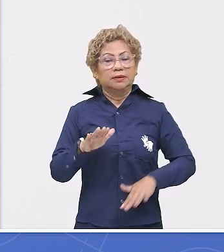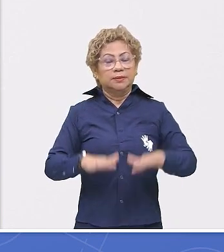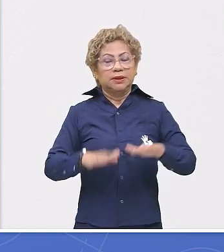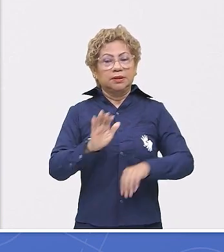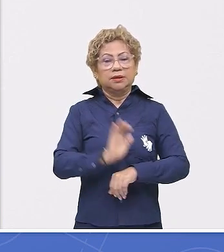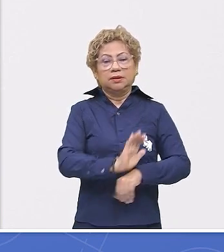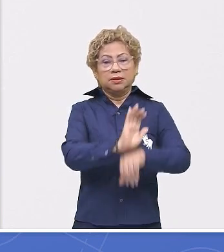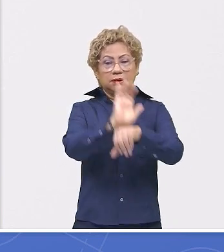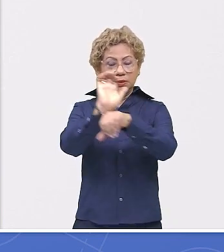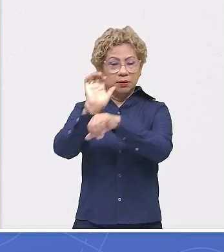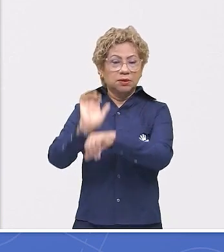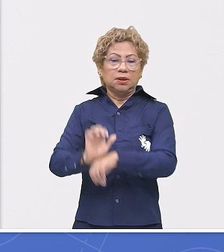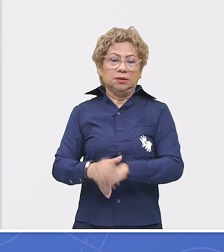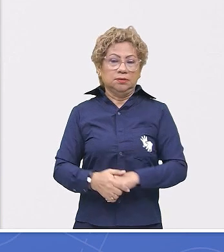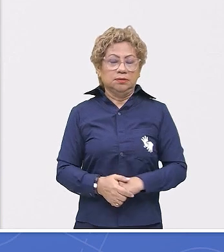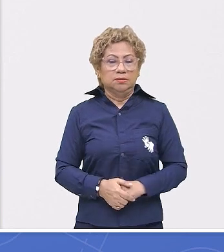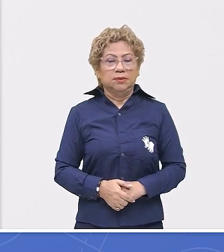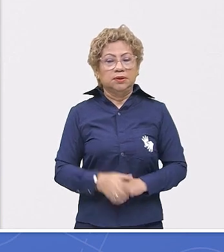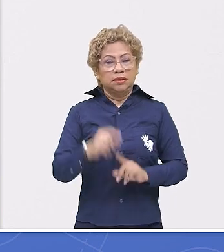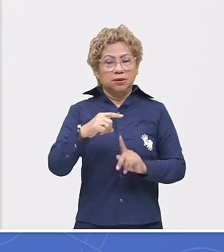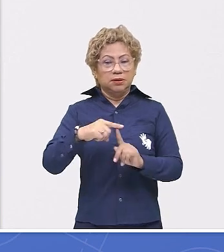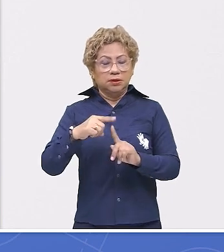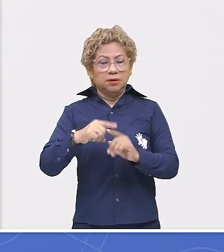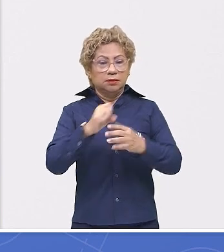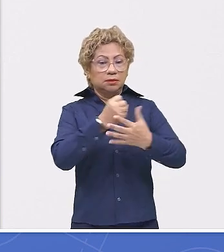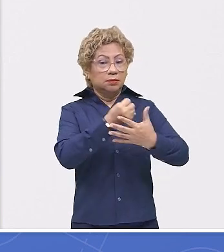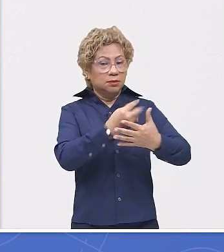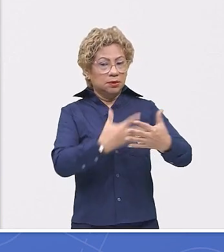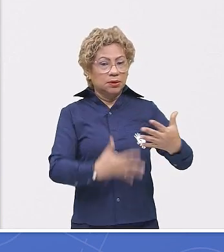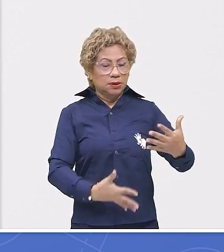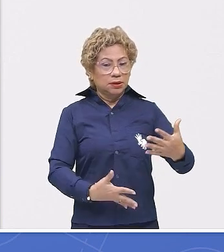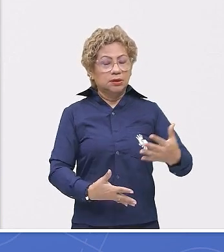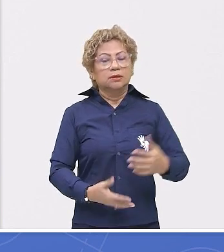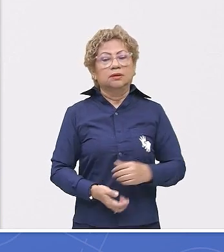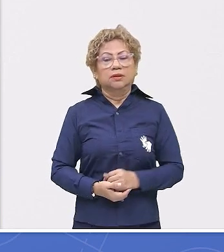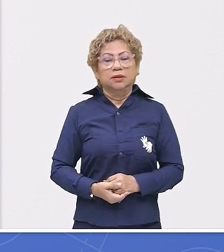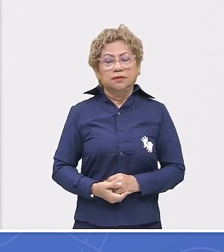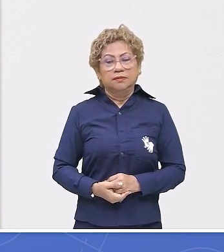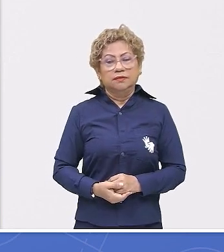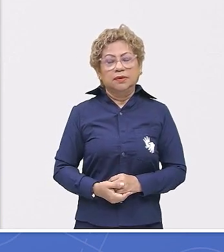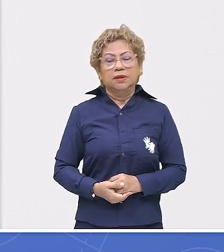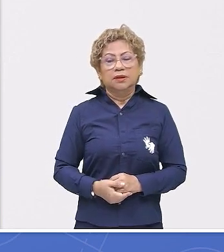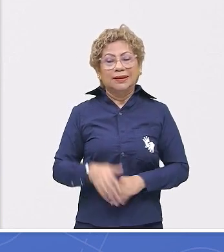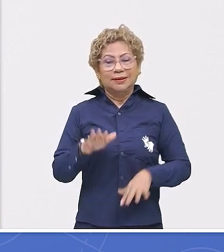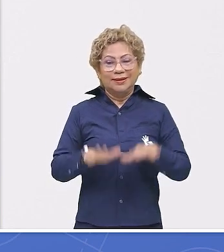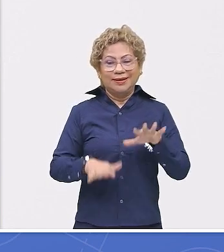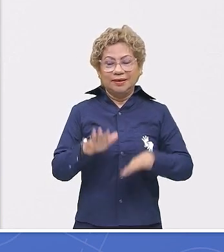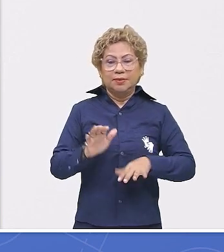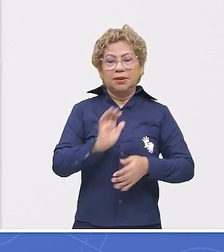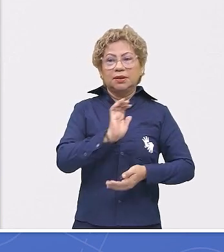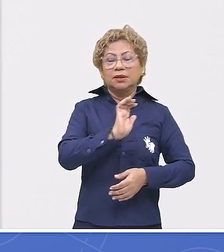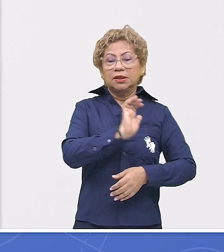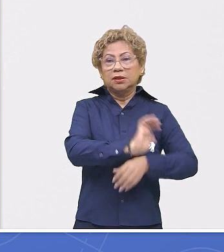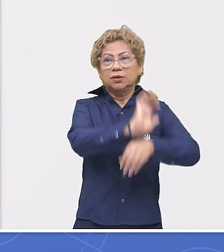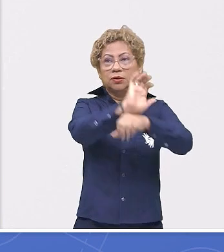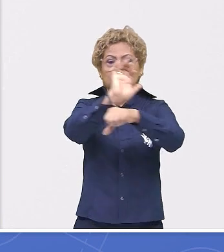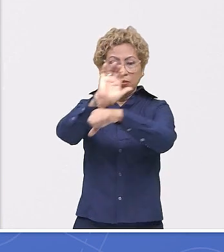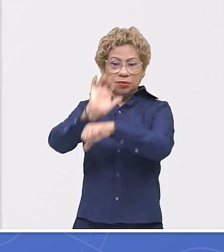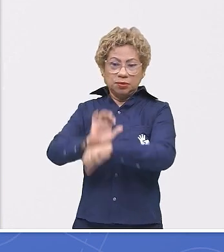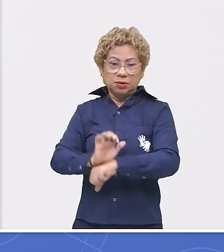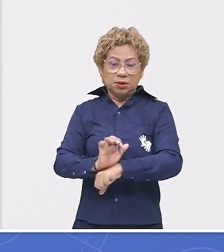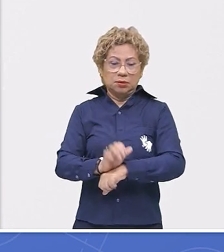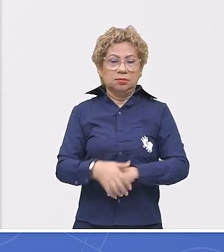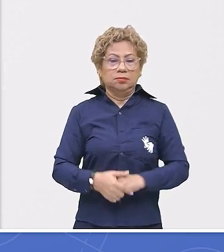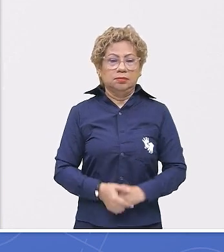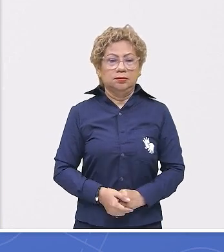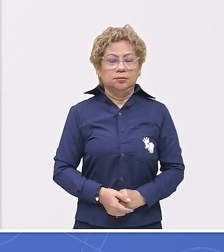Essa característica pode ser explicada por um fator territorial brasileiro, tá? E também por um fator que é um